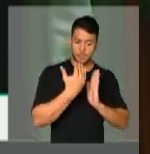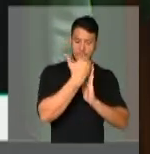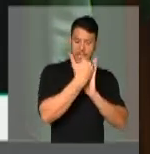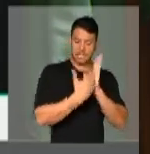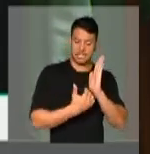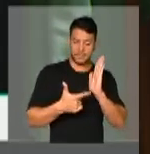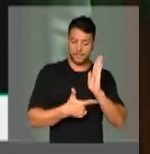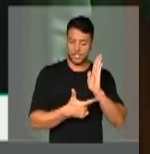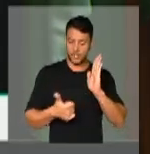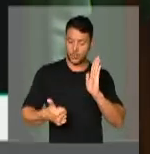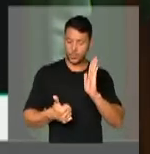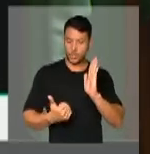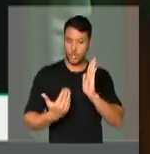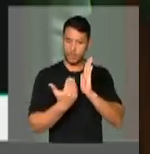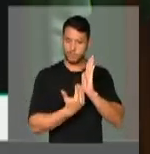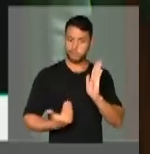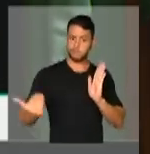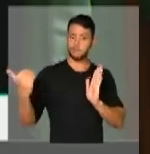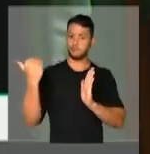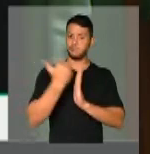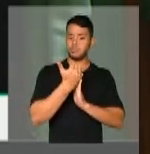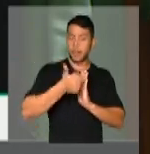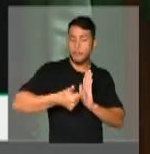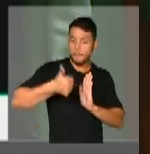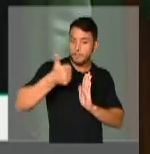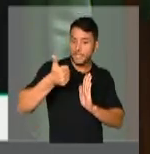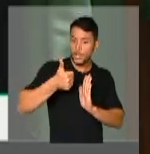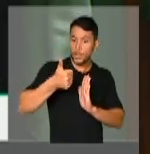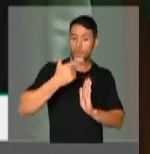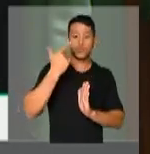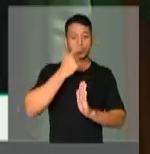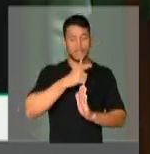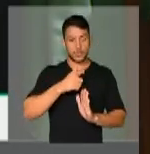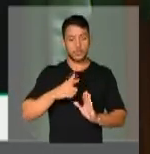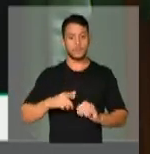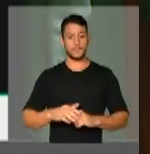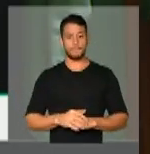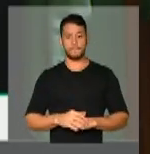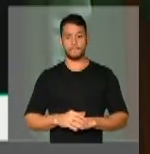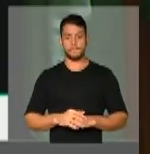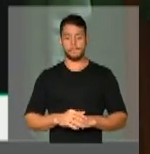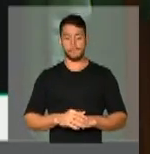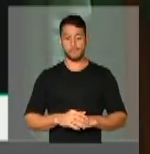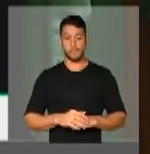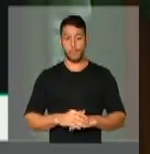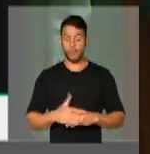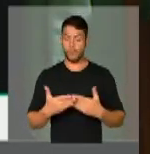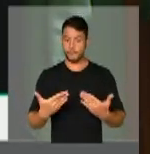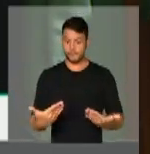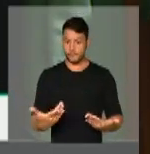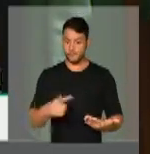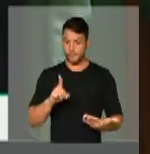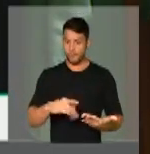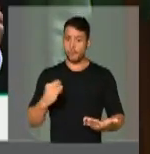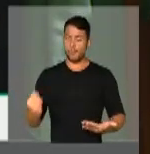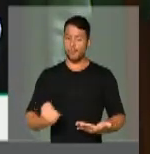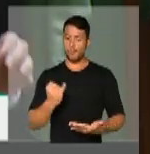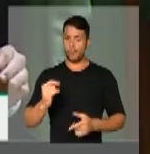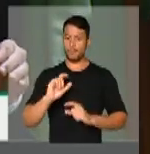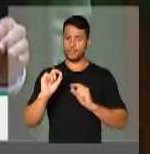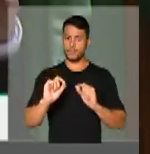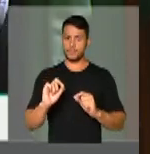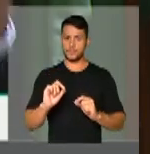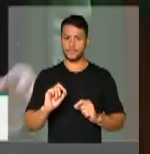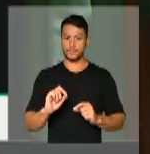para a melhor educação pública de ensino médio, a pior taxa de abandono escolar para ter a menor taxa e, o mais importante, a